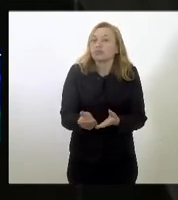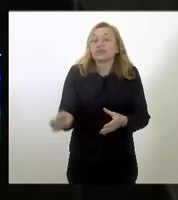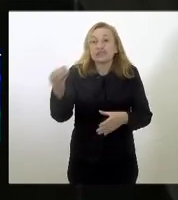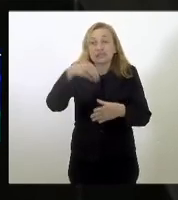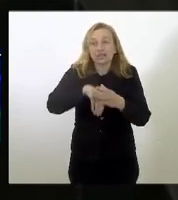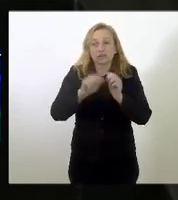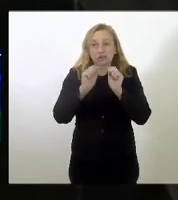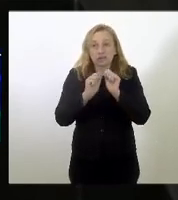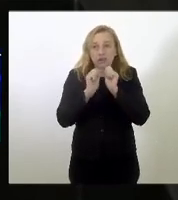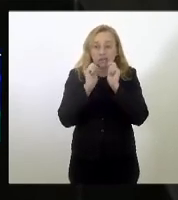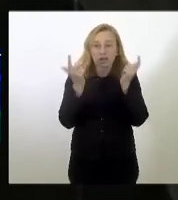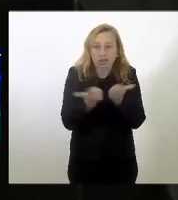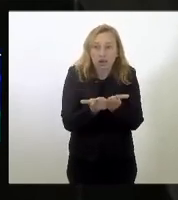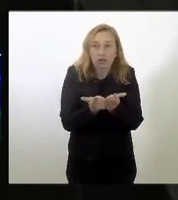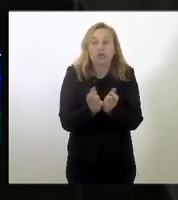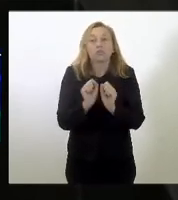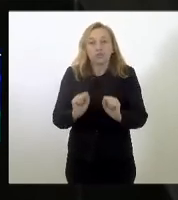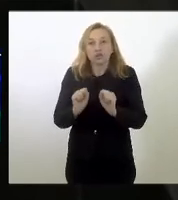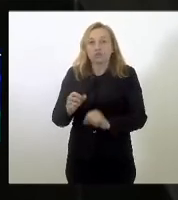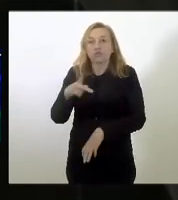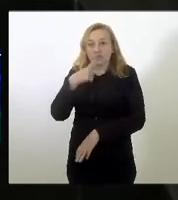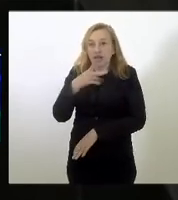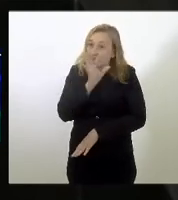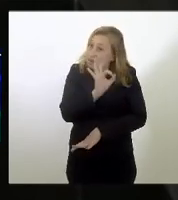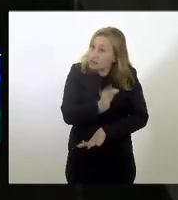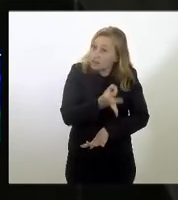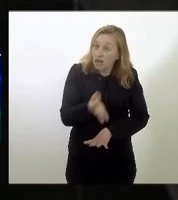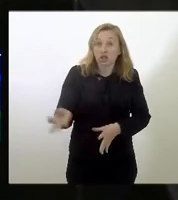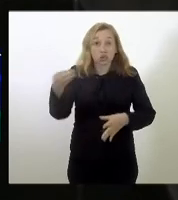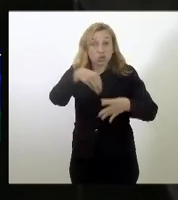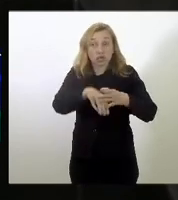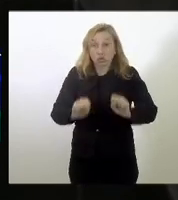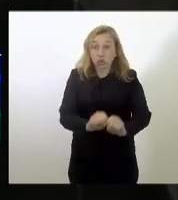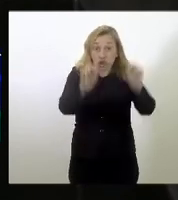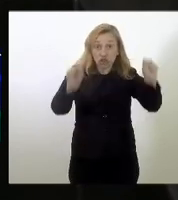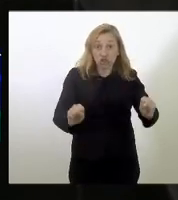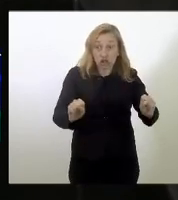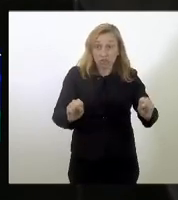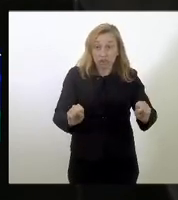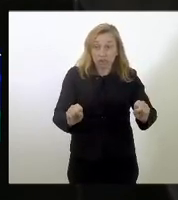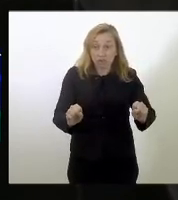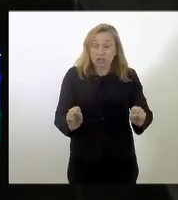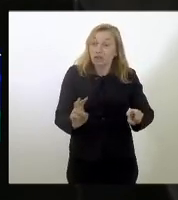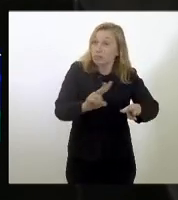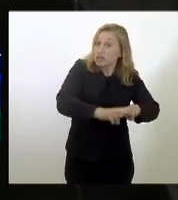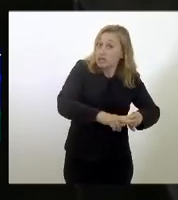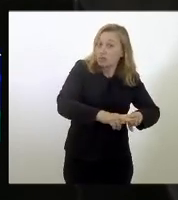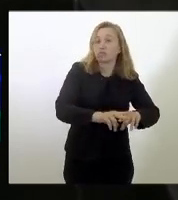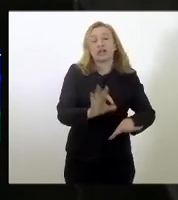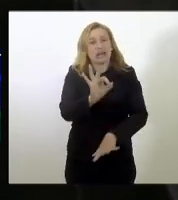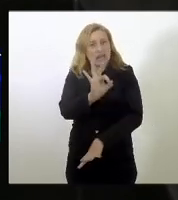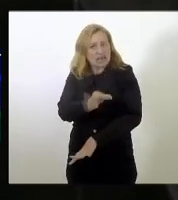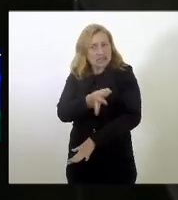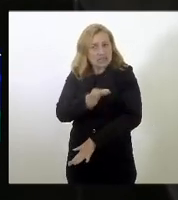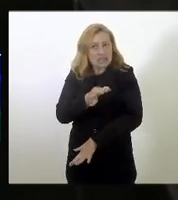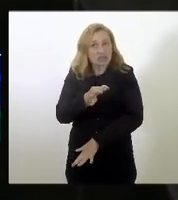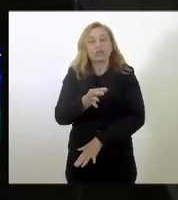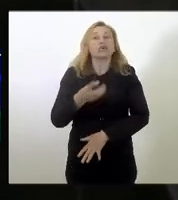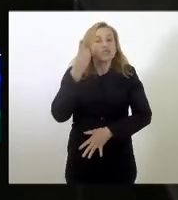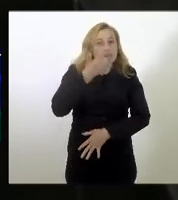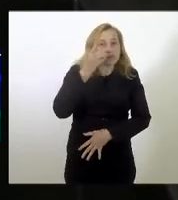que a gente possa dar o respaldo necessário dentro do sistema socioeducativo. E, é claro, deputada Tia